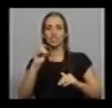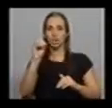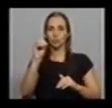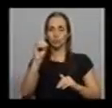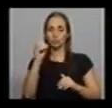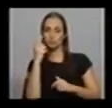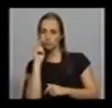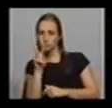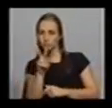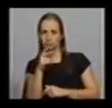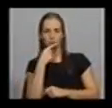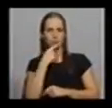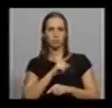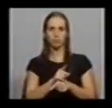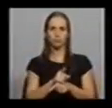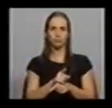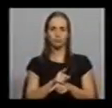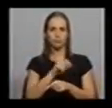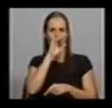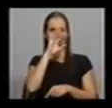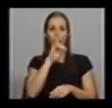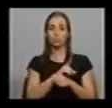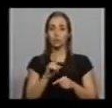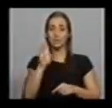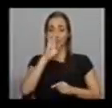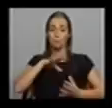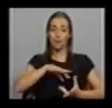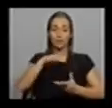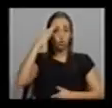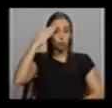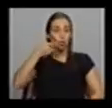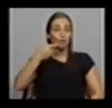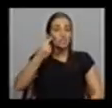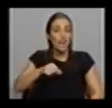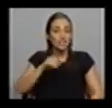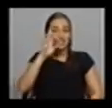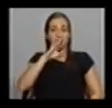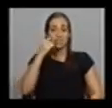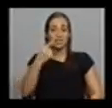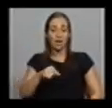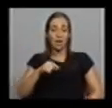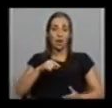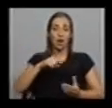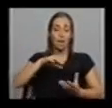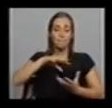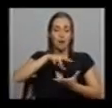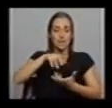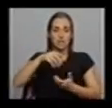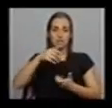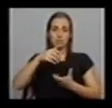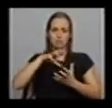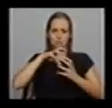absolutamente surpreendente. Diz que, se este planeta 9 existir, com aquela órbita, com aquela massa, então